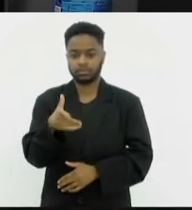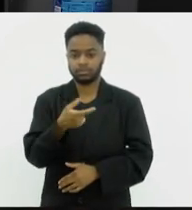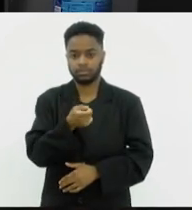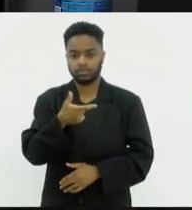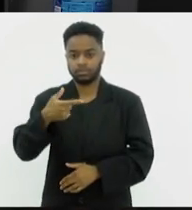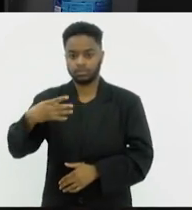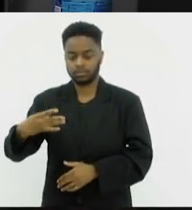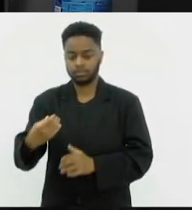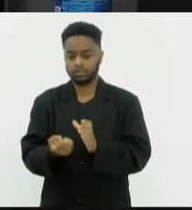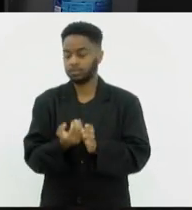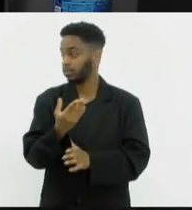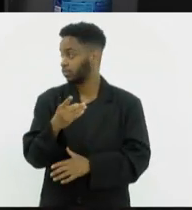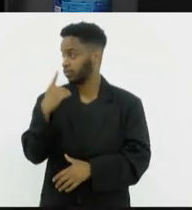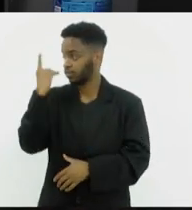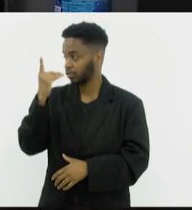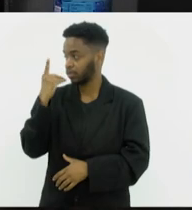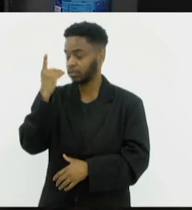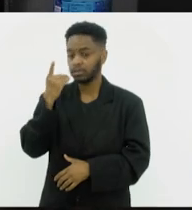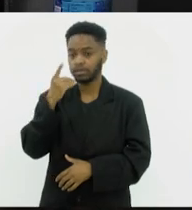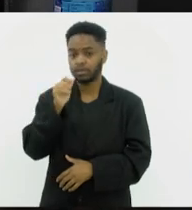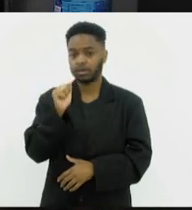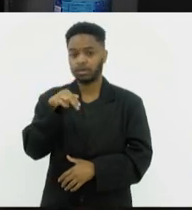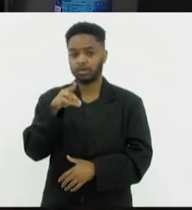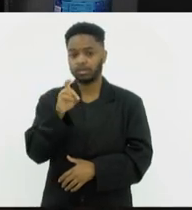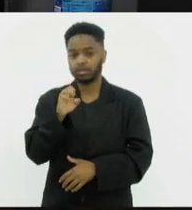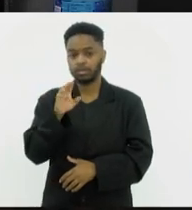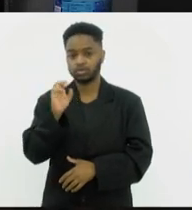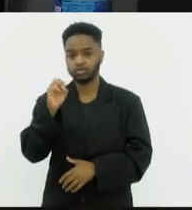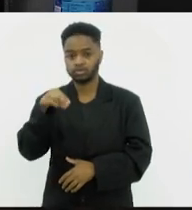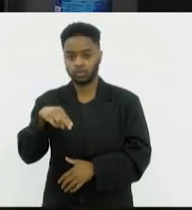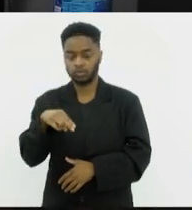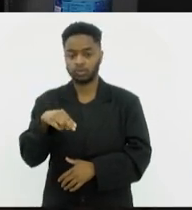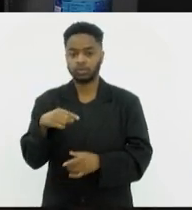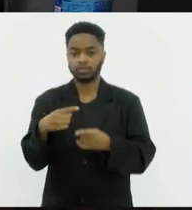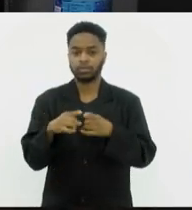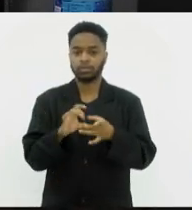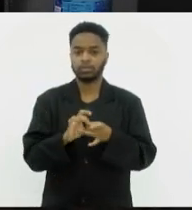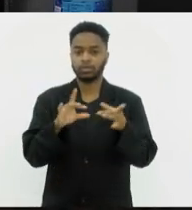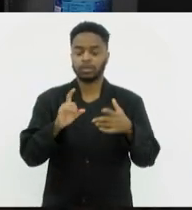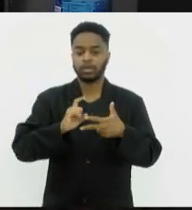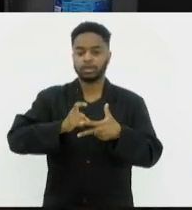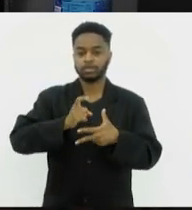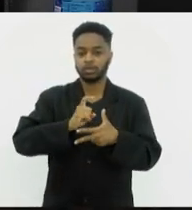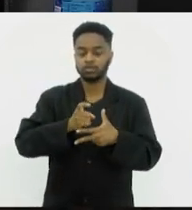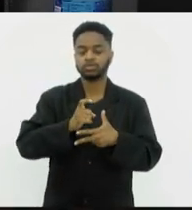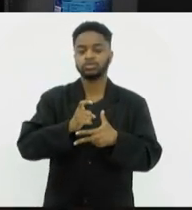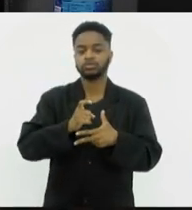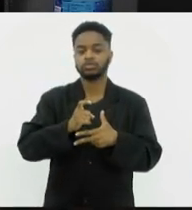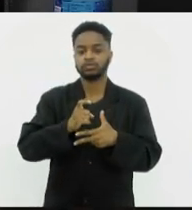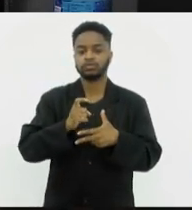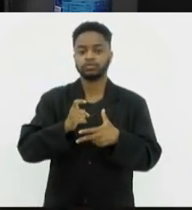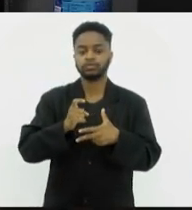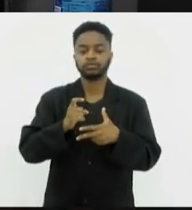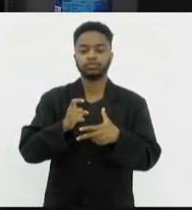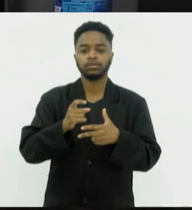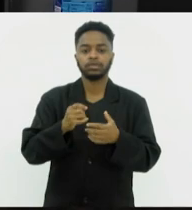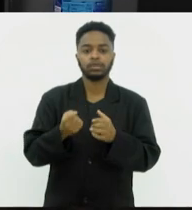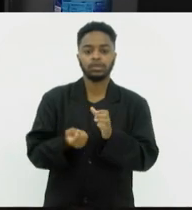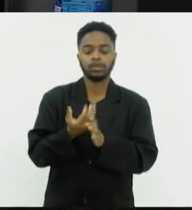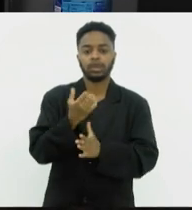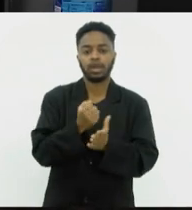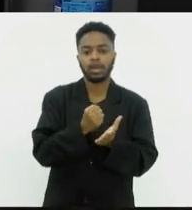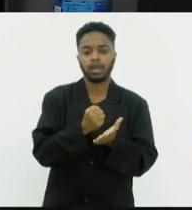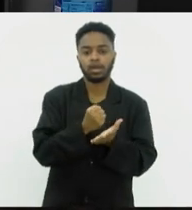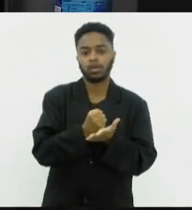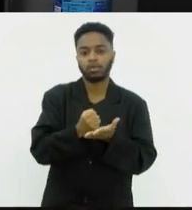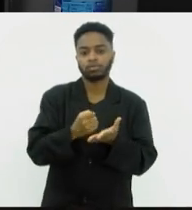269/2024, de autoria do nosso nobre deputado Anderson Moraes, que autoriza o Poder Executivo a celebrar o convênio com a